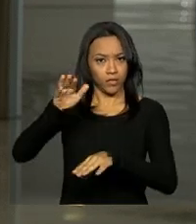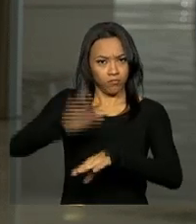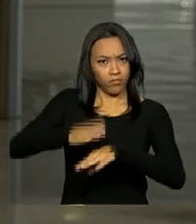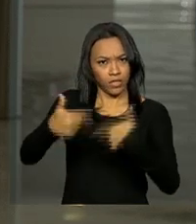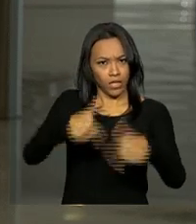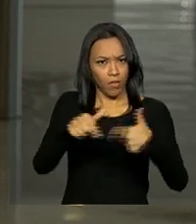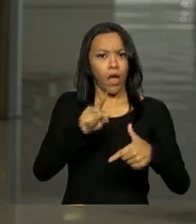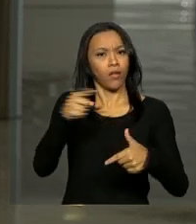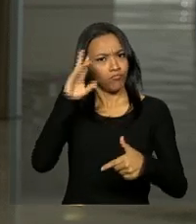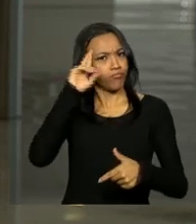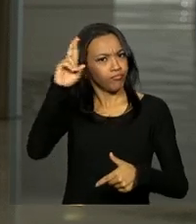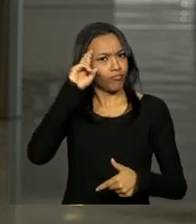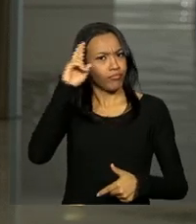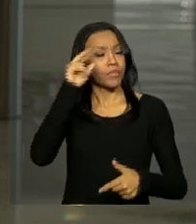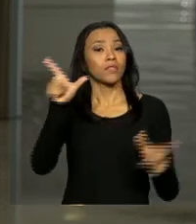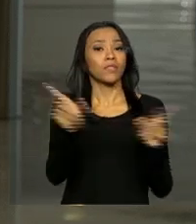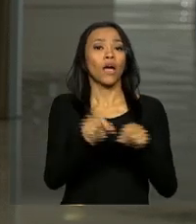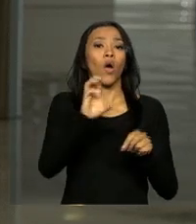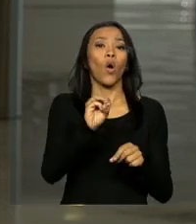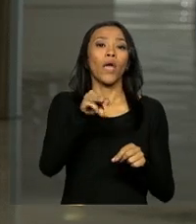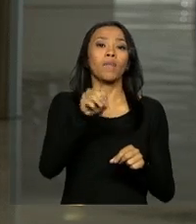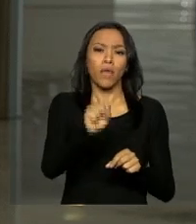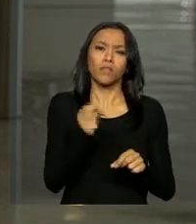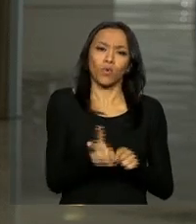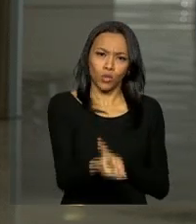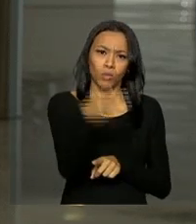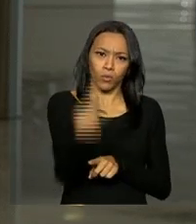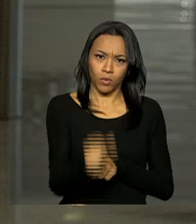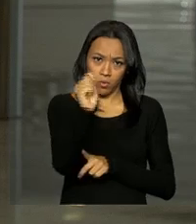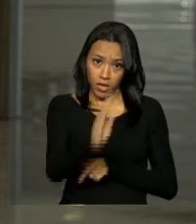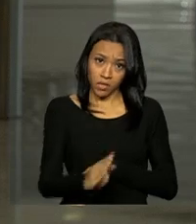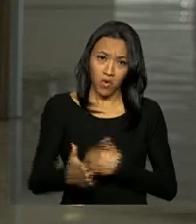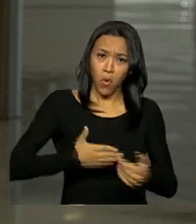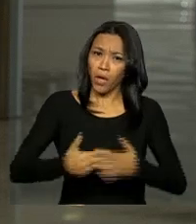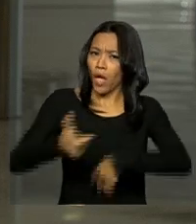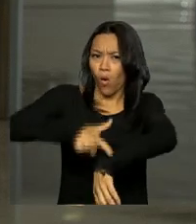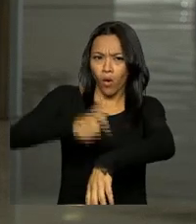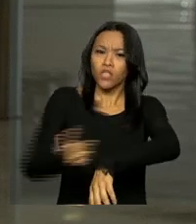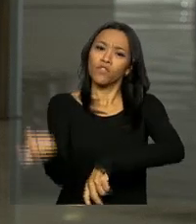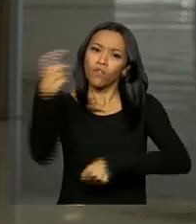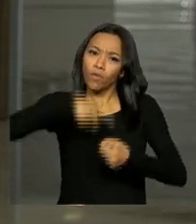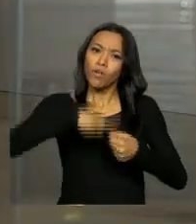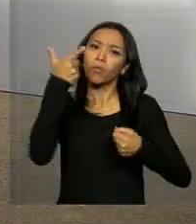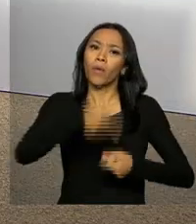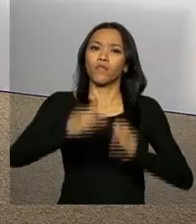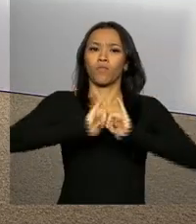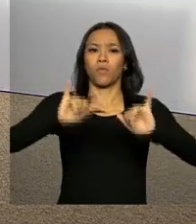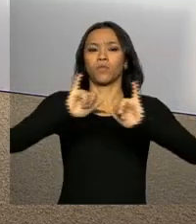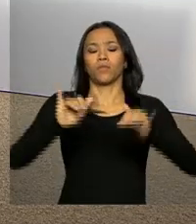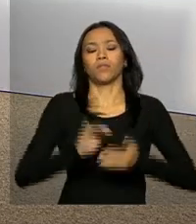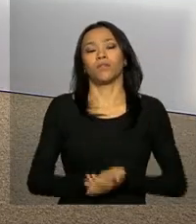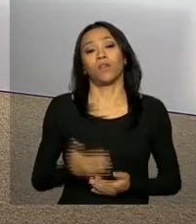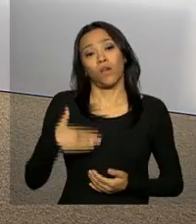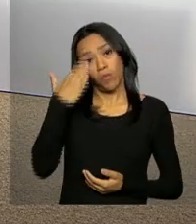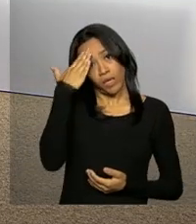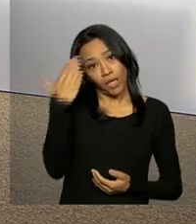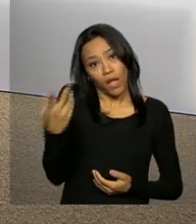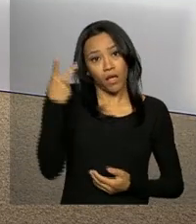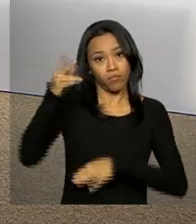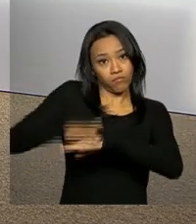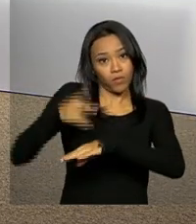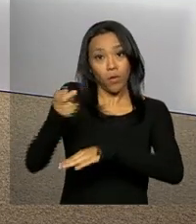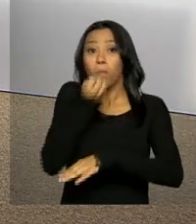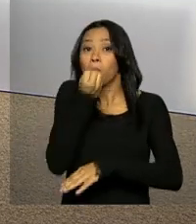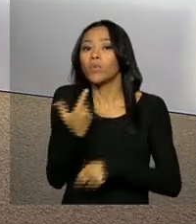OMS continua aqui no Brasil, viu, Jaime? A gente pode voltar a qualquer momento com novas informações. Obrigado pelas informações,